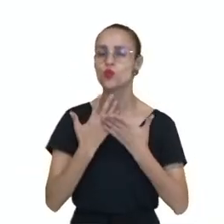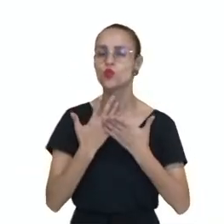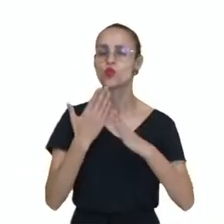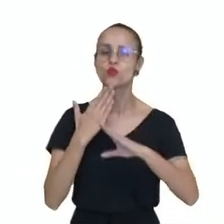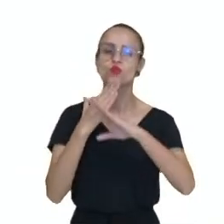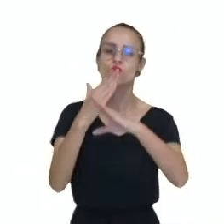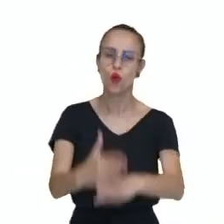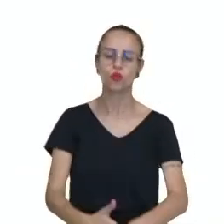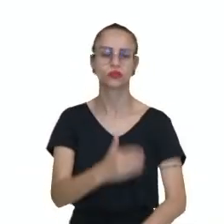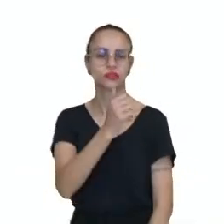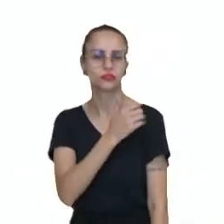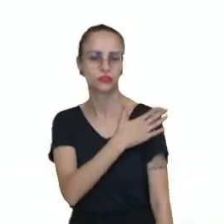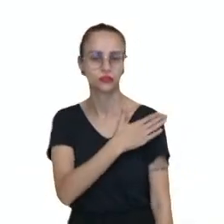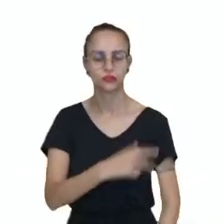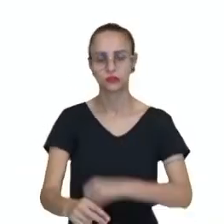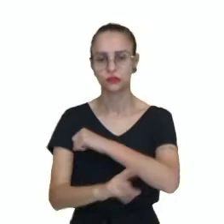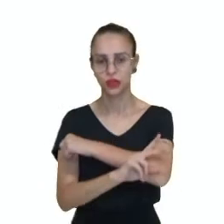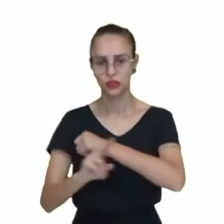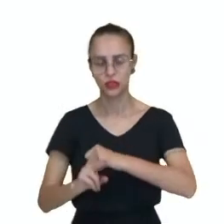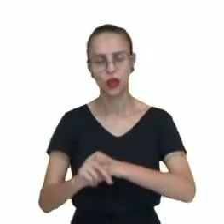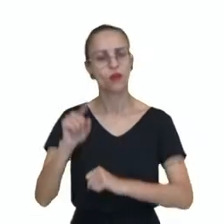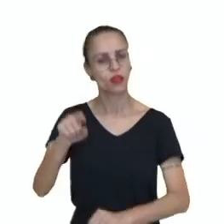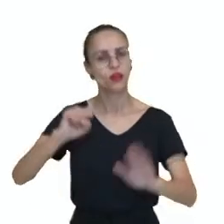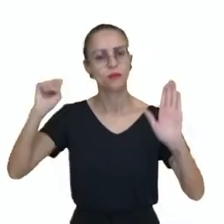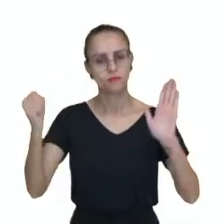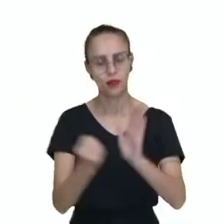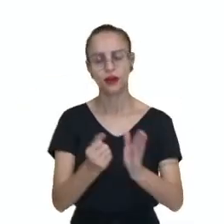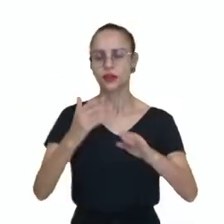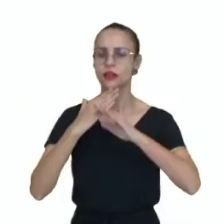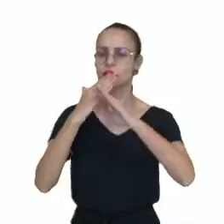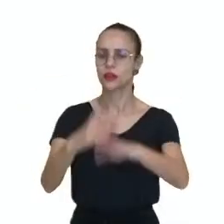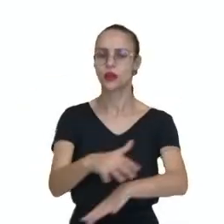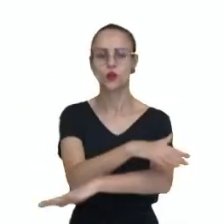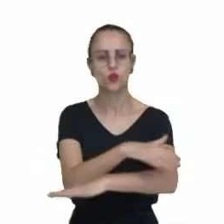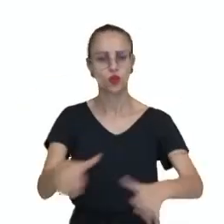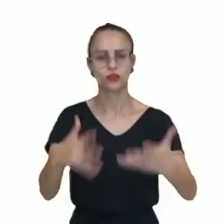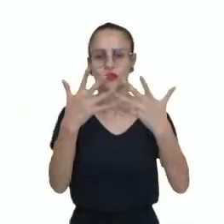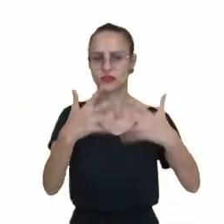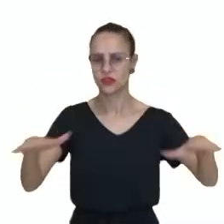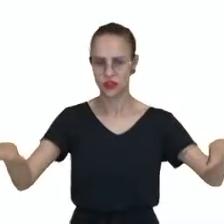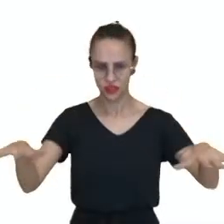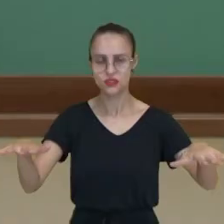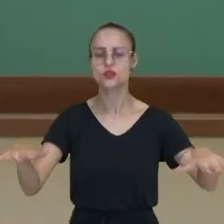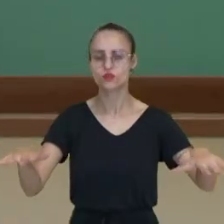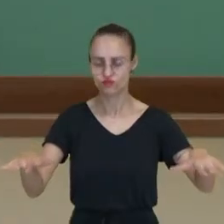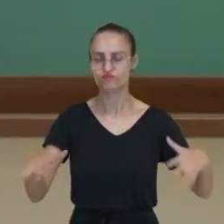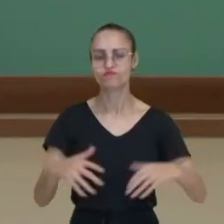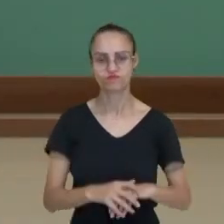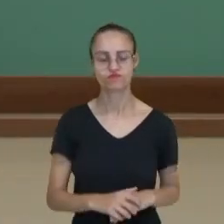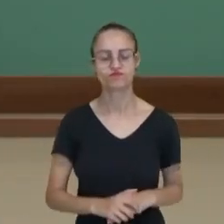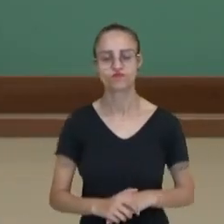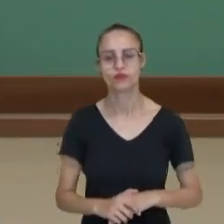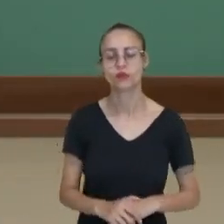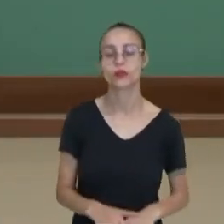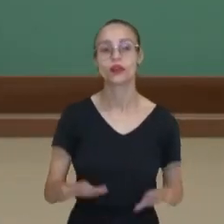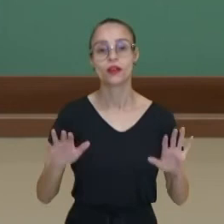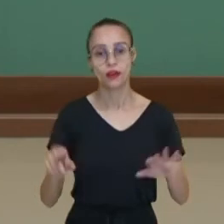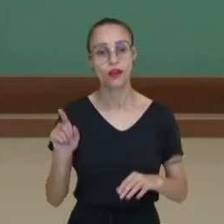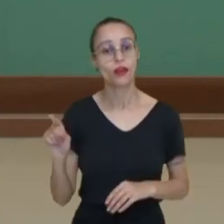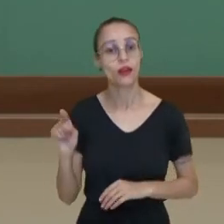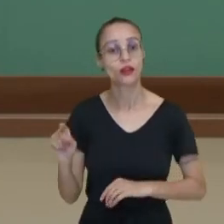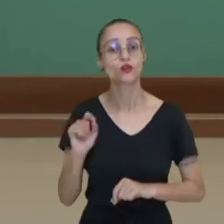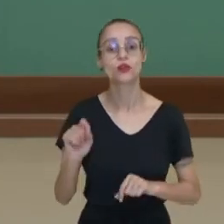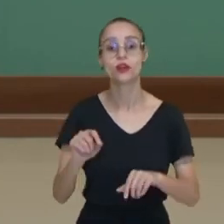e tornou-se aí um símbolo da luta contra a segregação, da luta contra a separação. Martin Luther